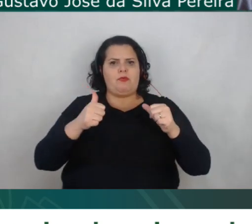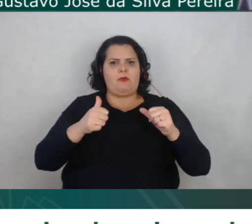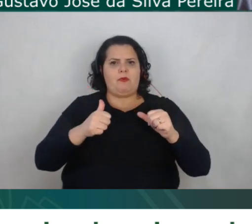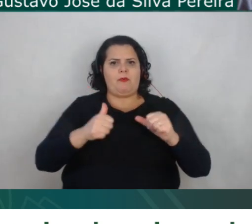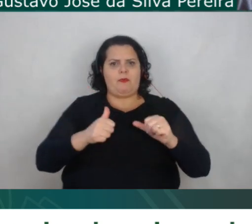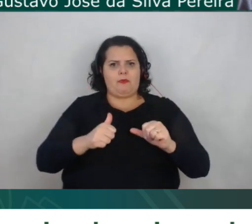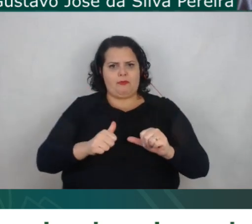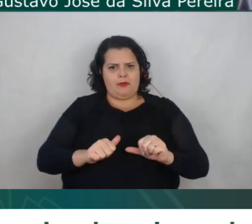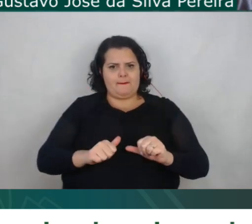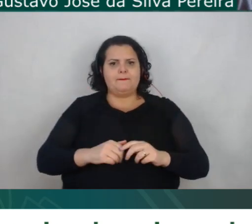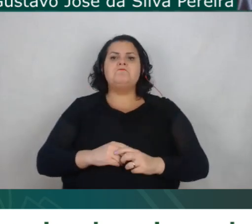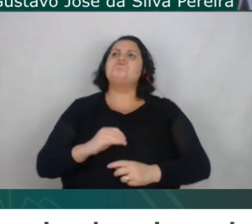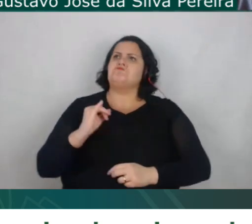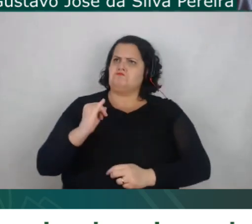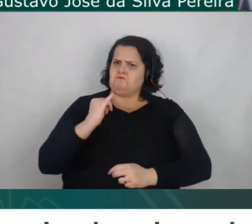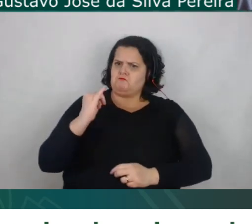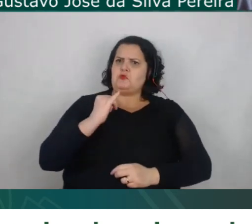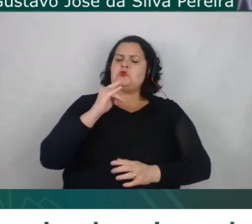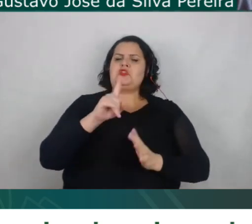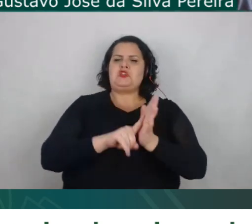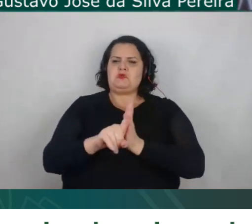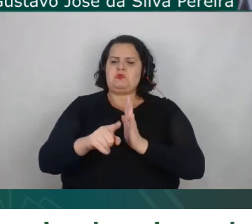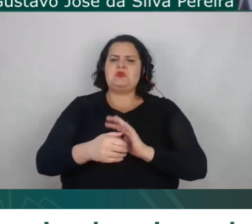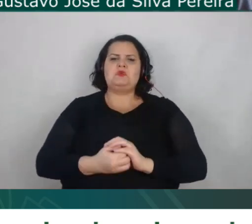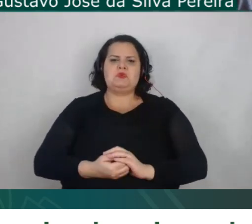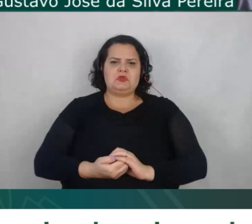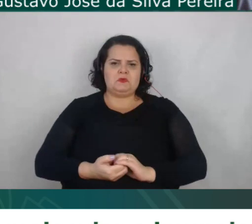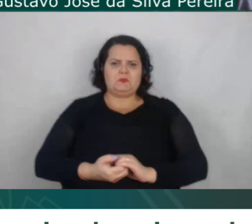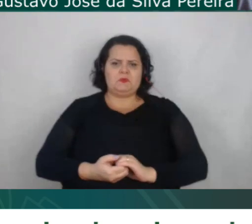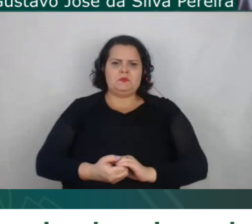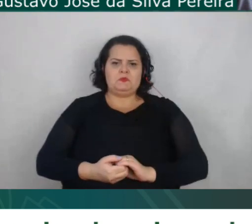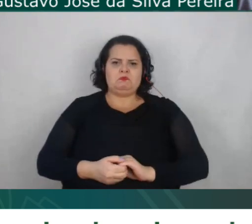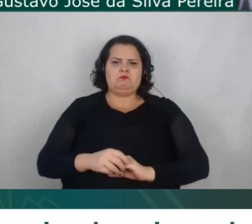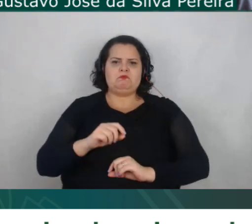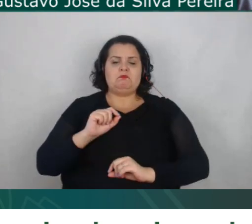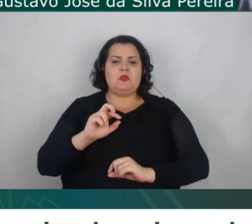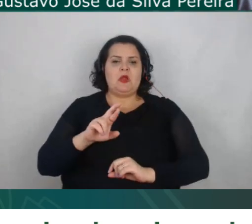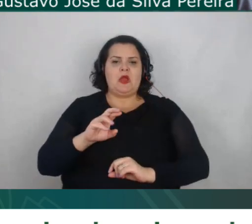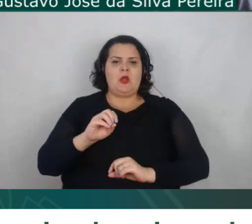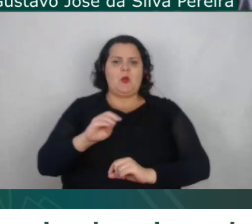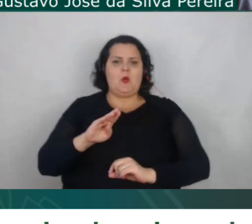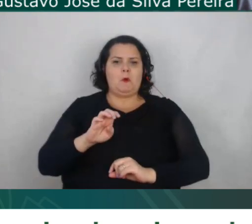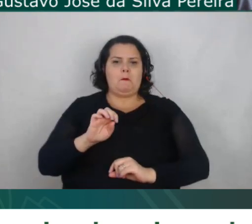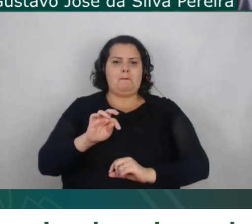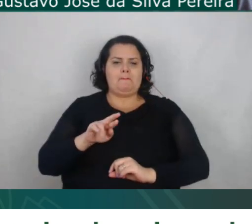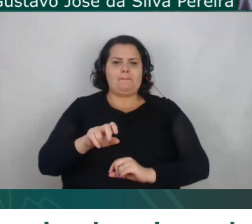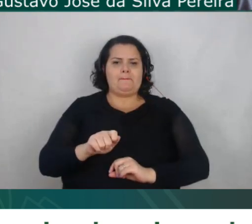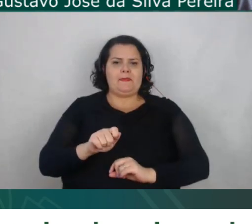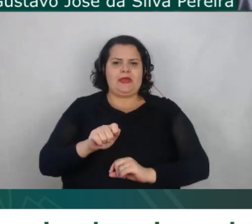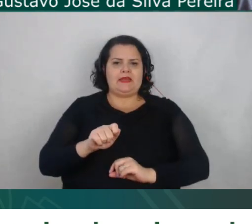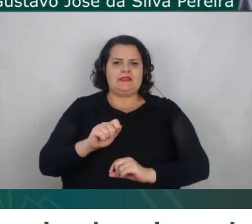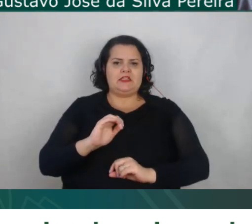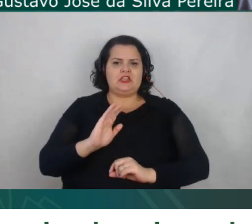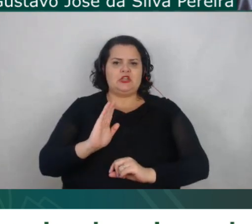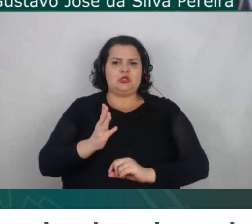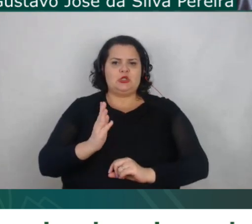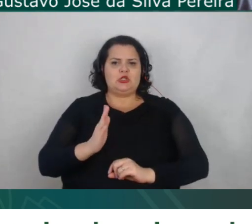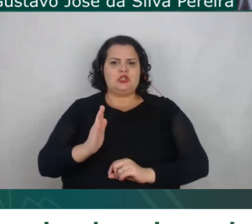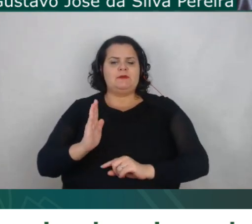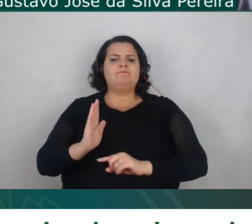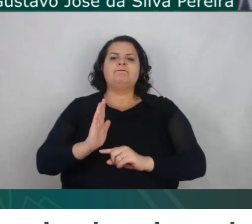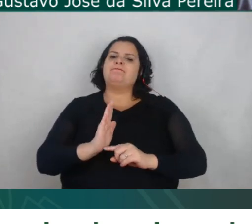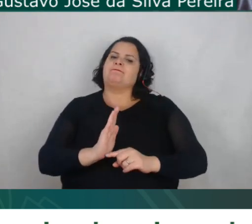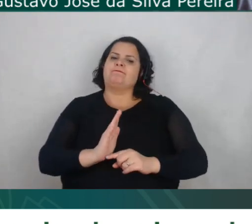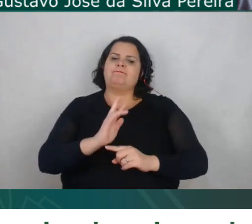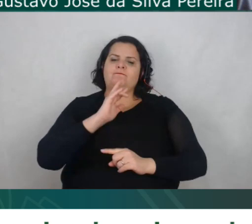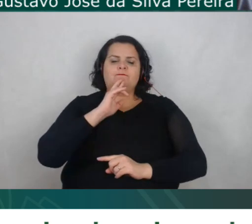Pergunta super importante. Eu acho que a Roberta nos ajudou um pouco já a responder. E é